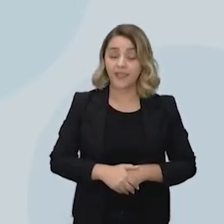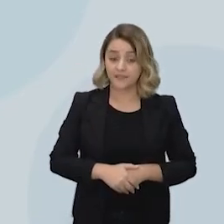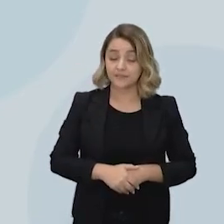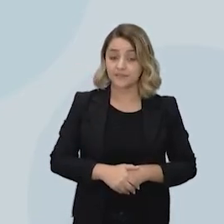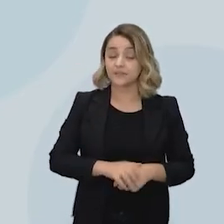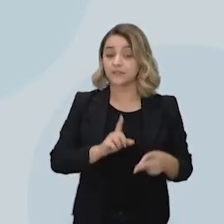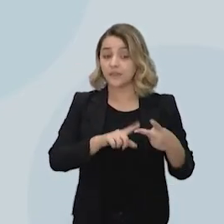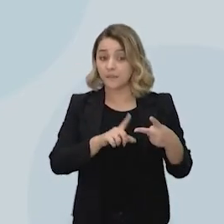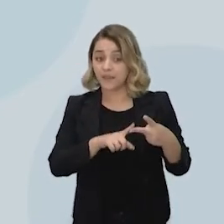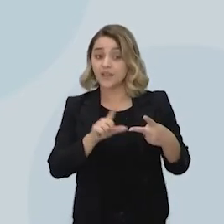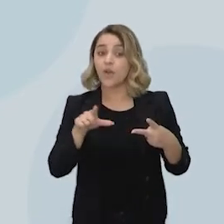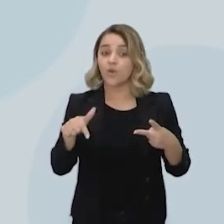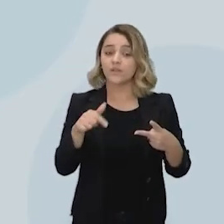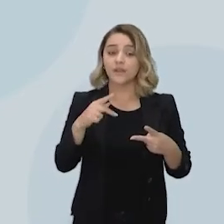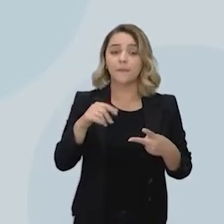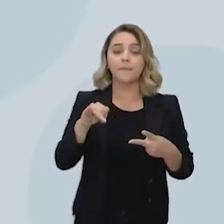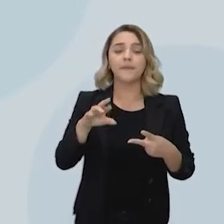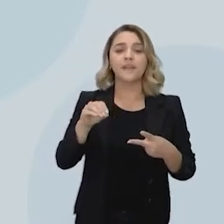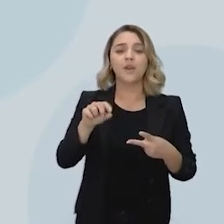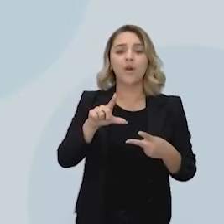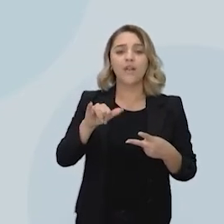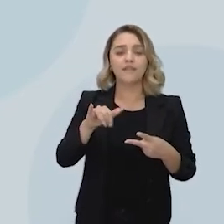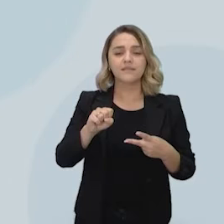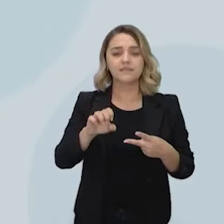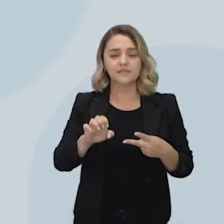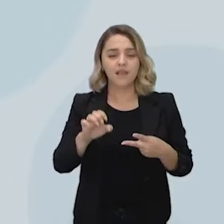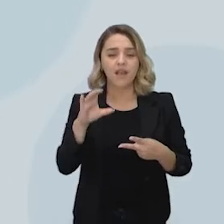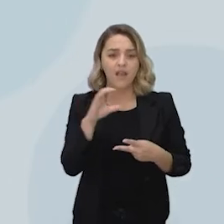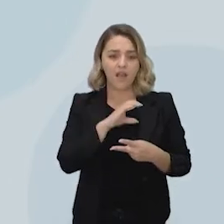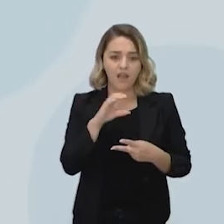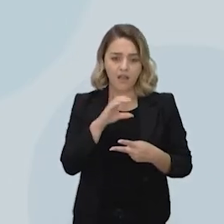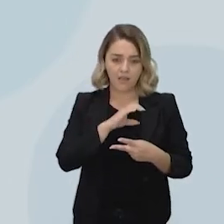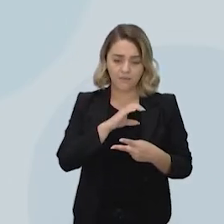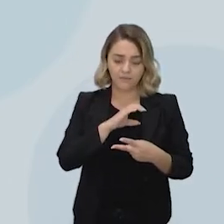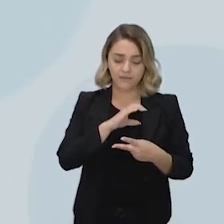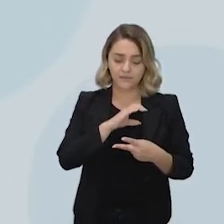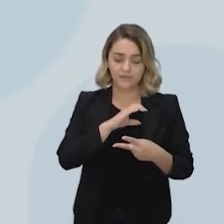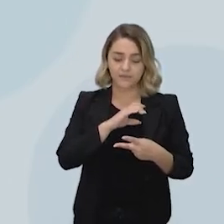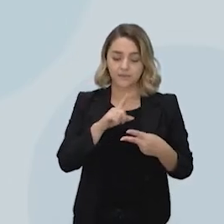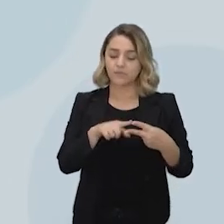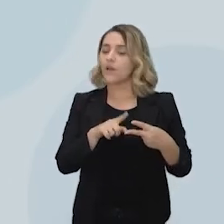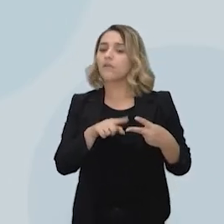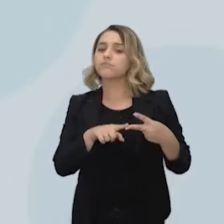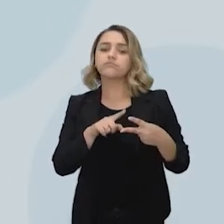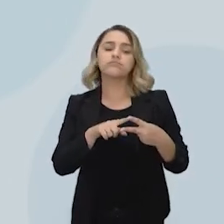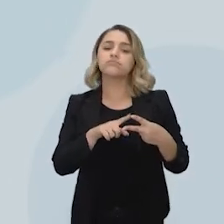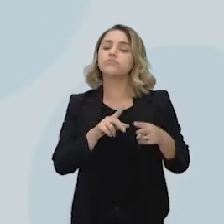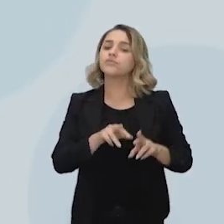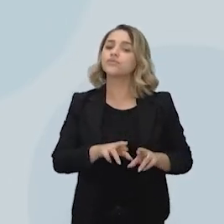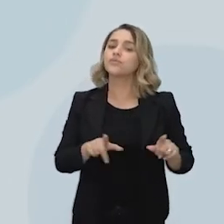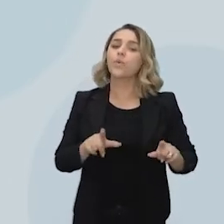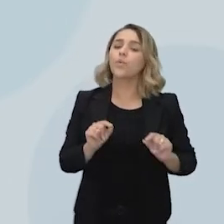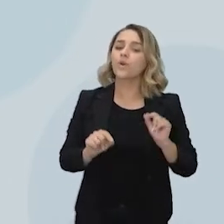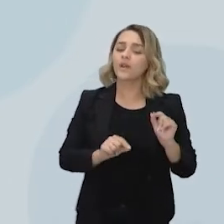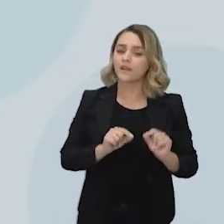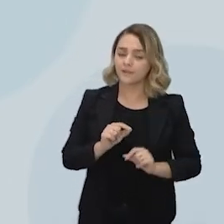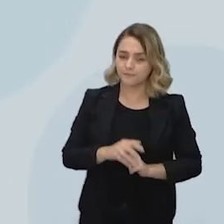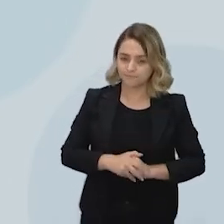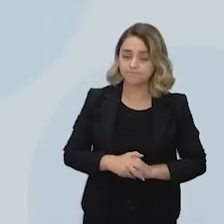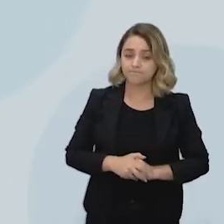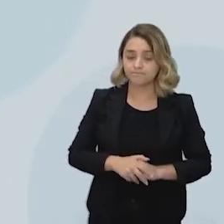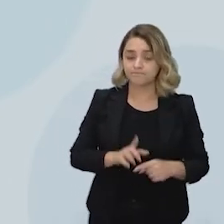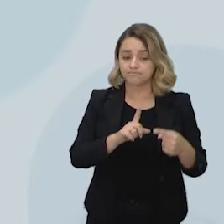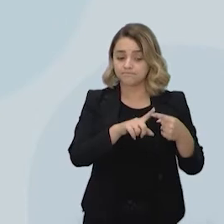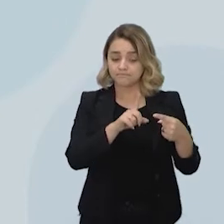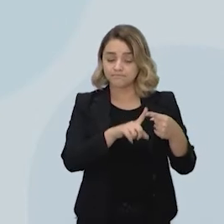pirólise rápida de biomassa. Qual que é a diferença? A pirólise lenta, ela vai ter como